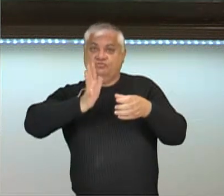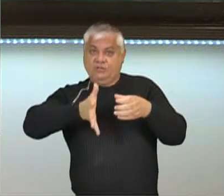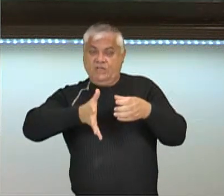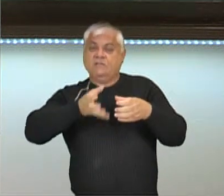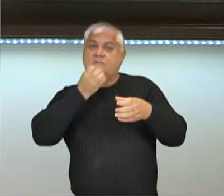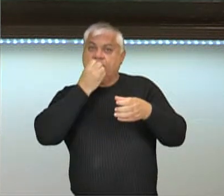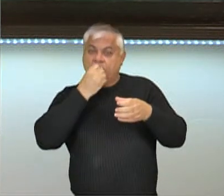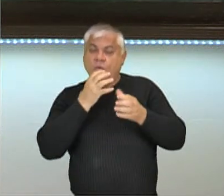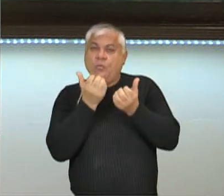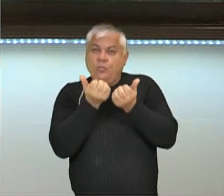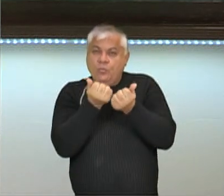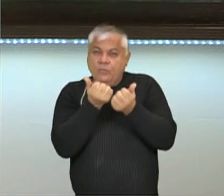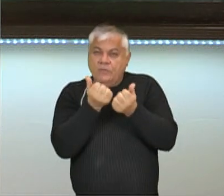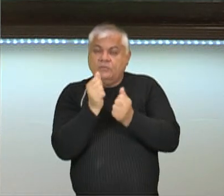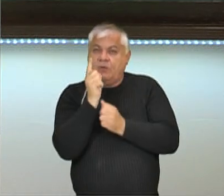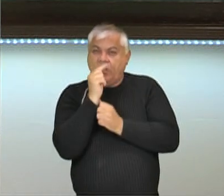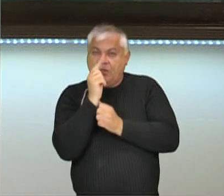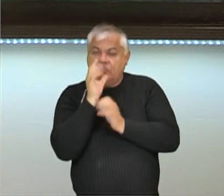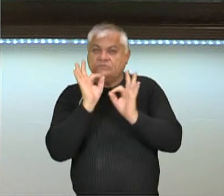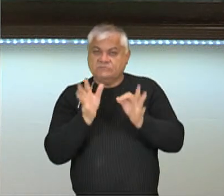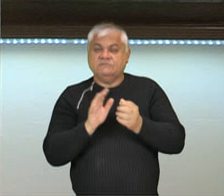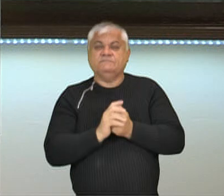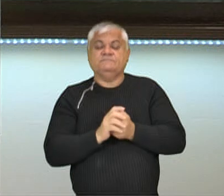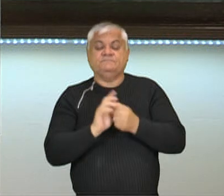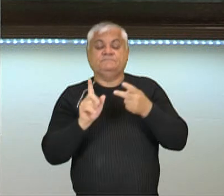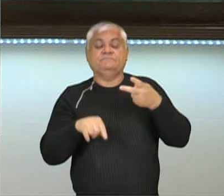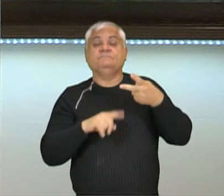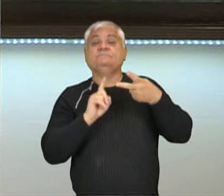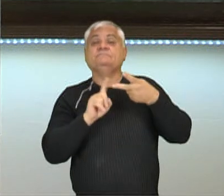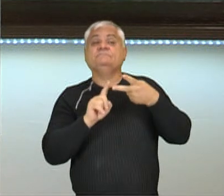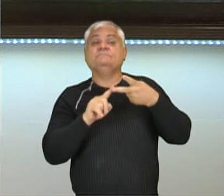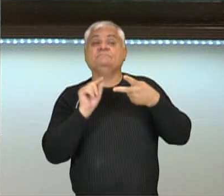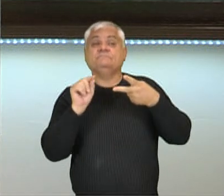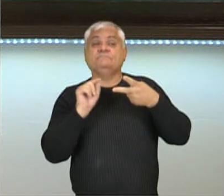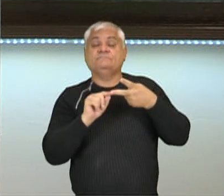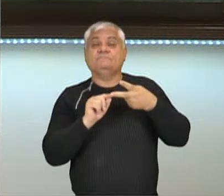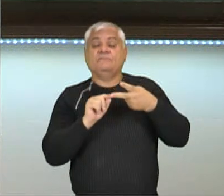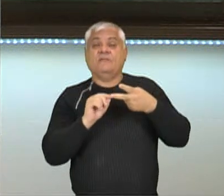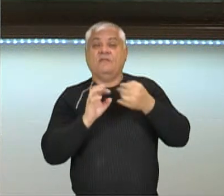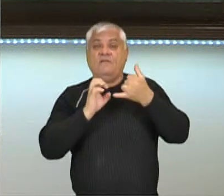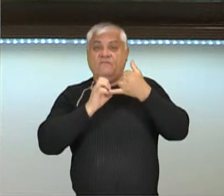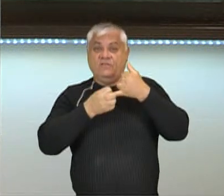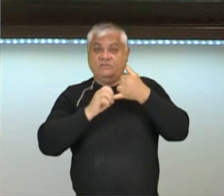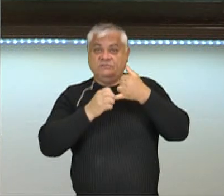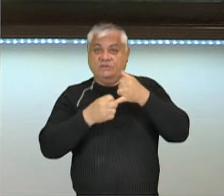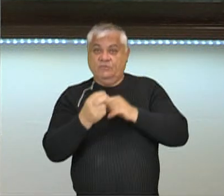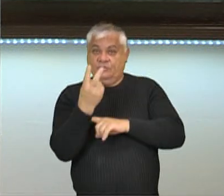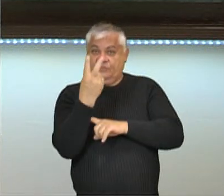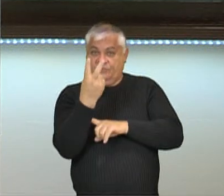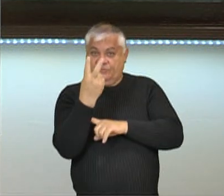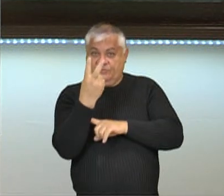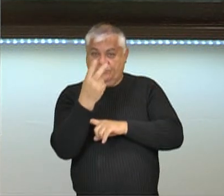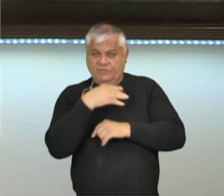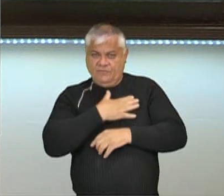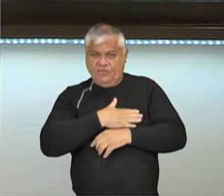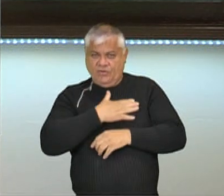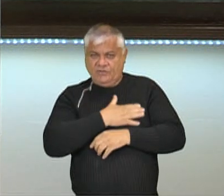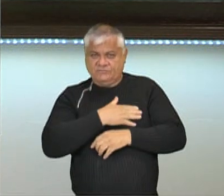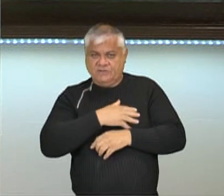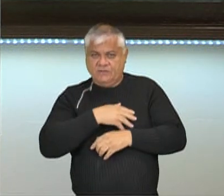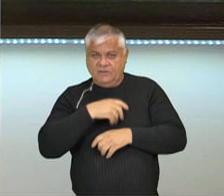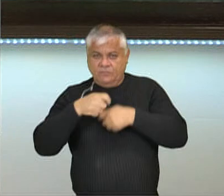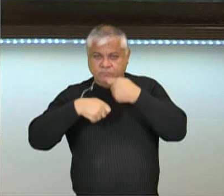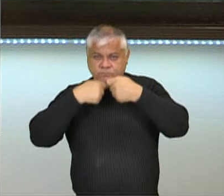favorável para a germinação. Agora, eu vou aqui recolher esses 2 grãozinhos aqui de feijão. Gosta de feijão? Consome feijão,